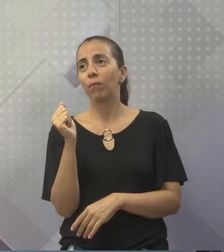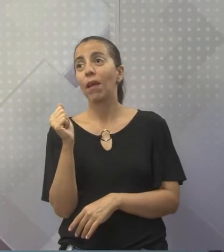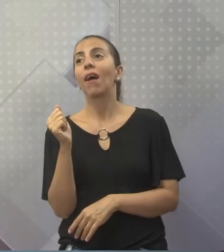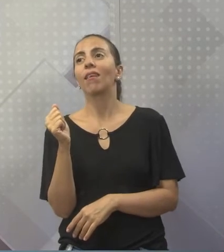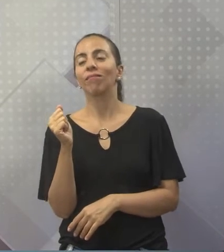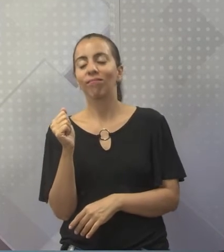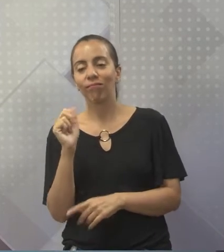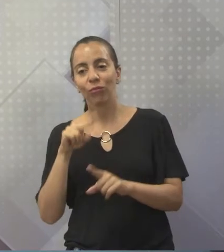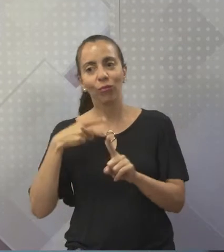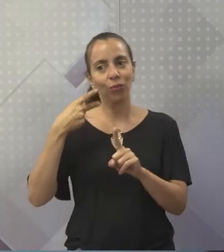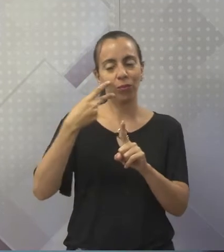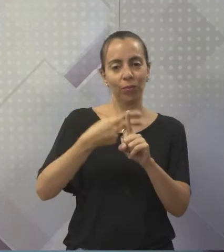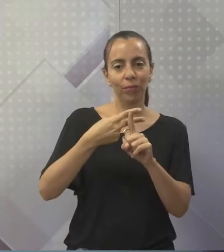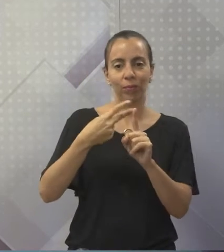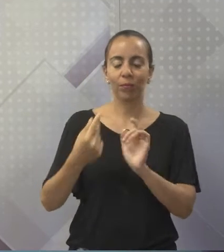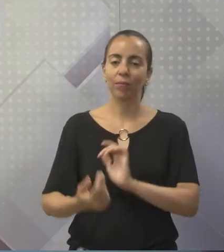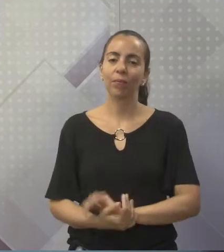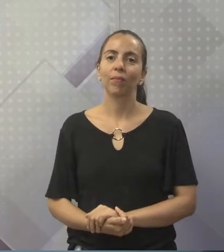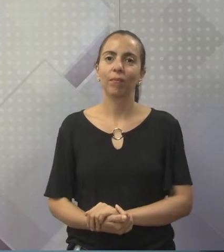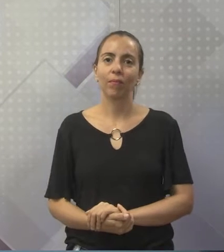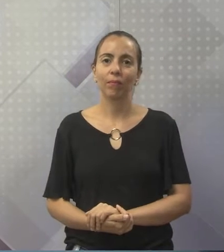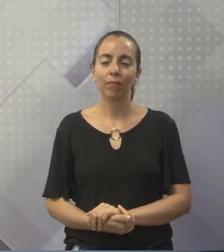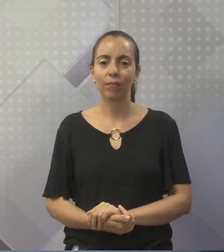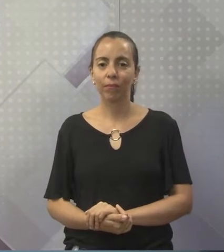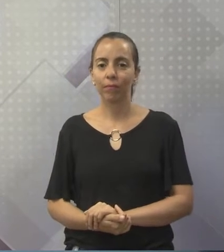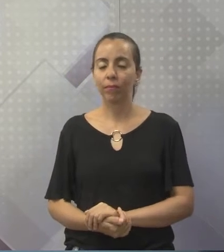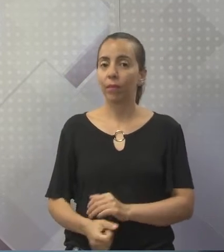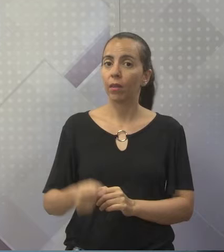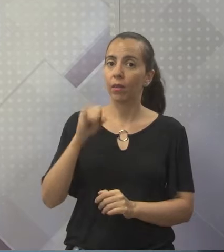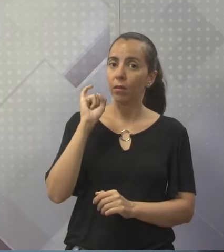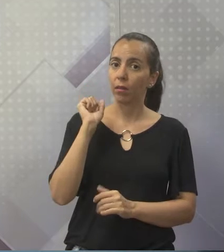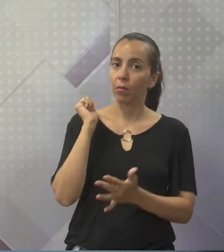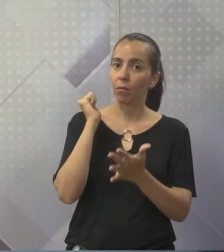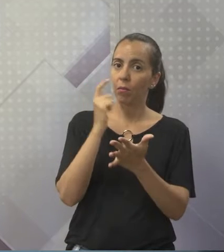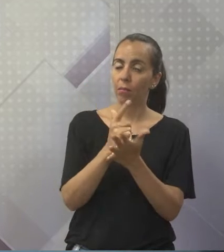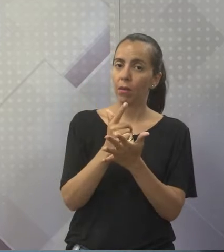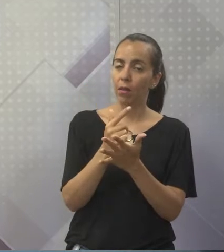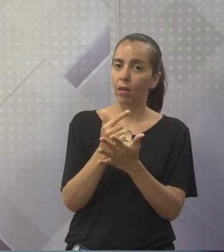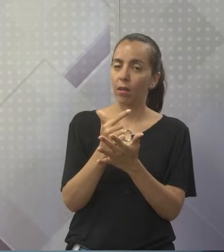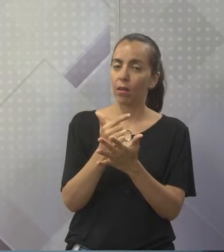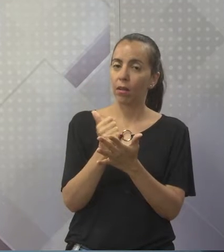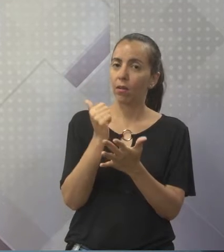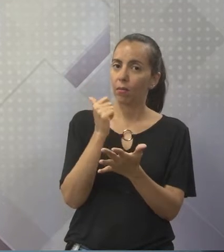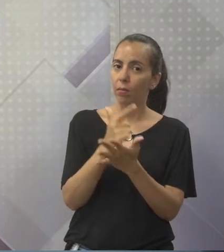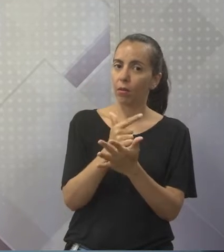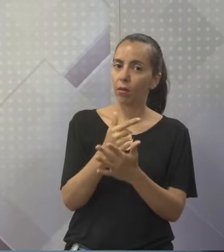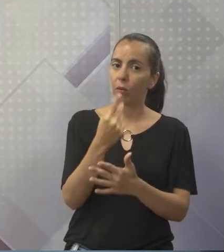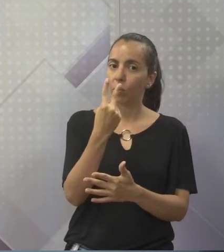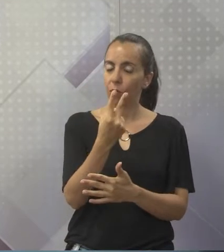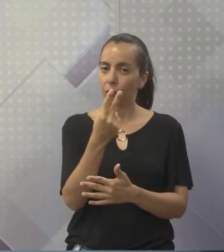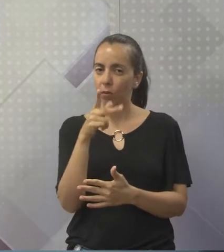2 quilos. Então, eu sei que se eu comprar 2 quilos, quanto eu pago?